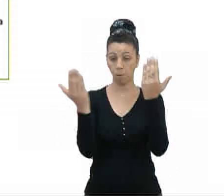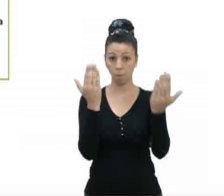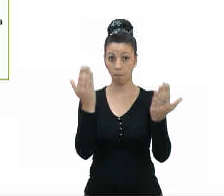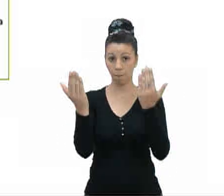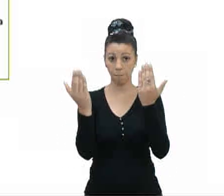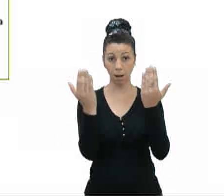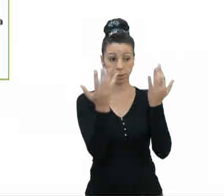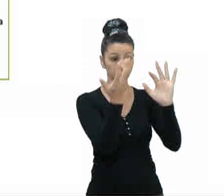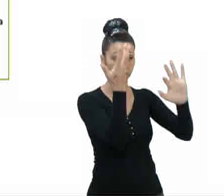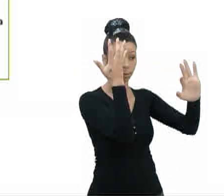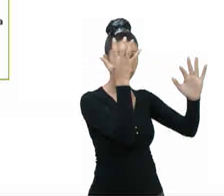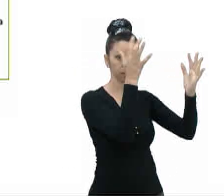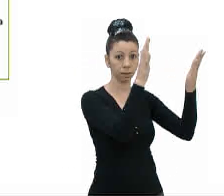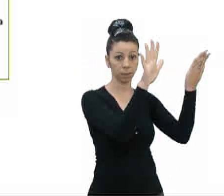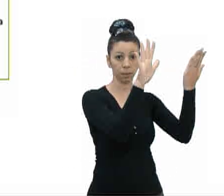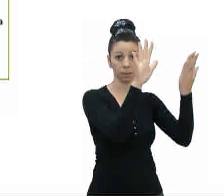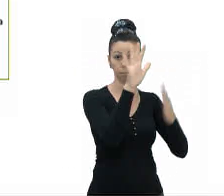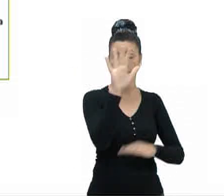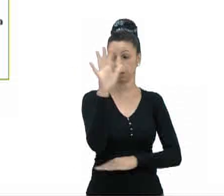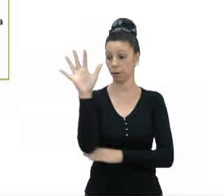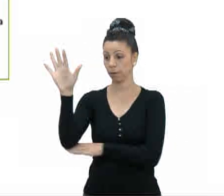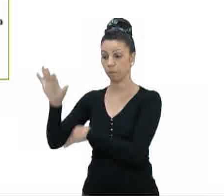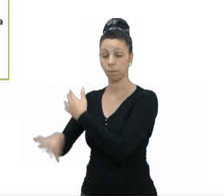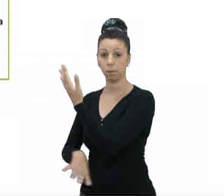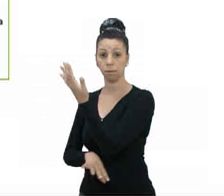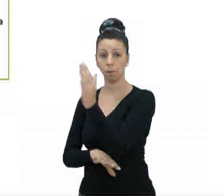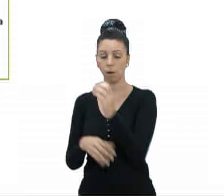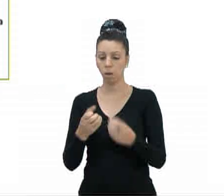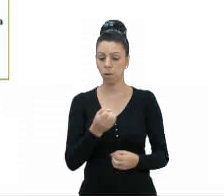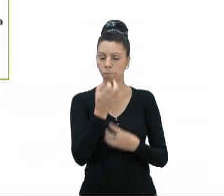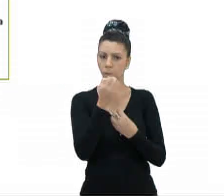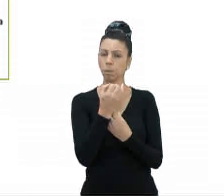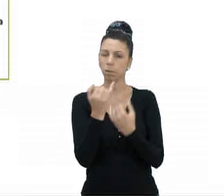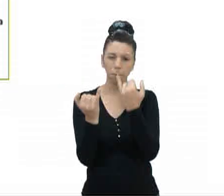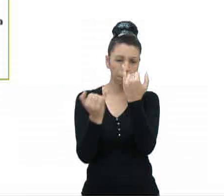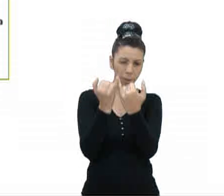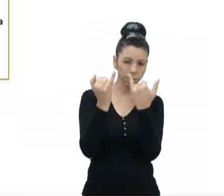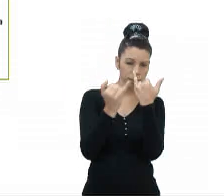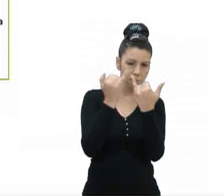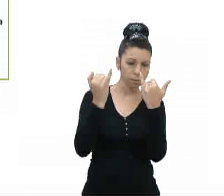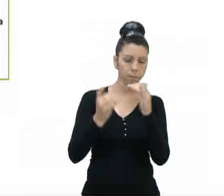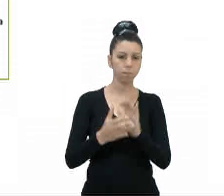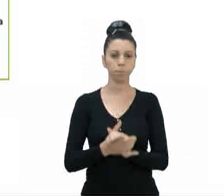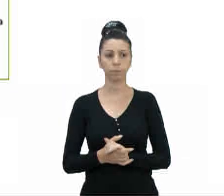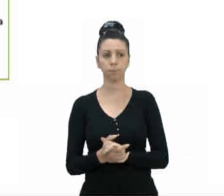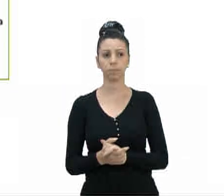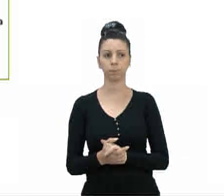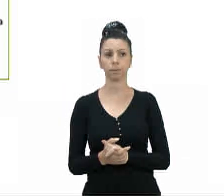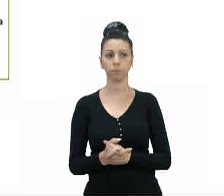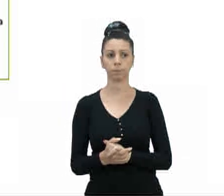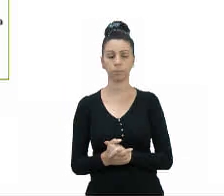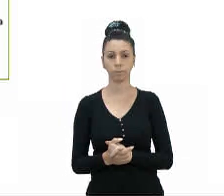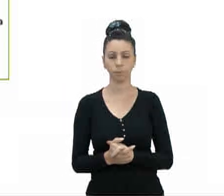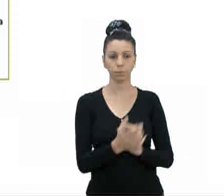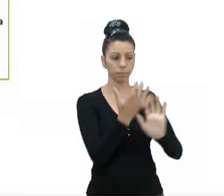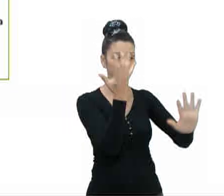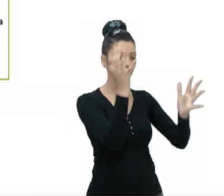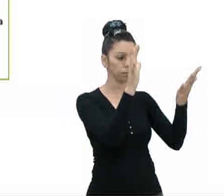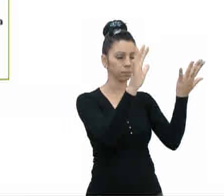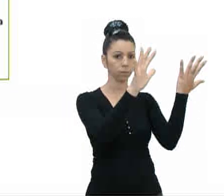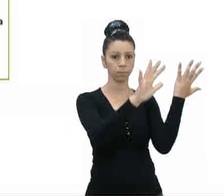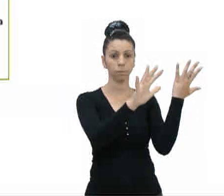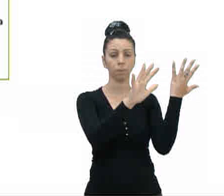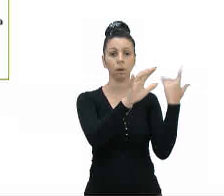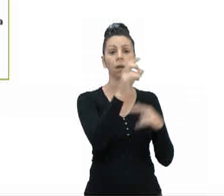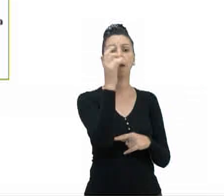vegetação, eu tenho uma proximidade de informações muito grandes ali, tá? Então, por exemplo, clima temperado, que é essa porção aqui